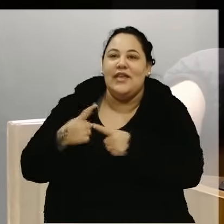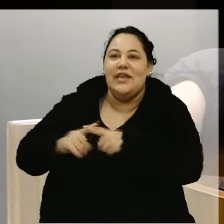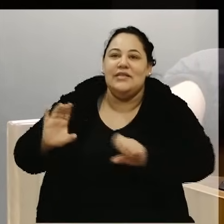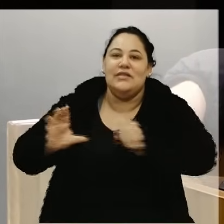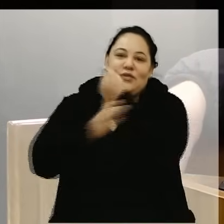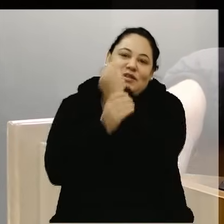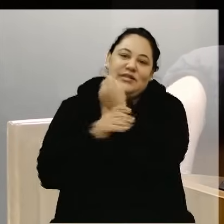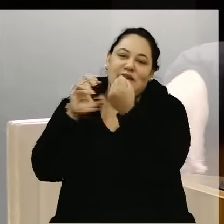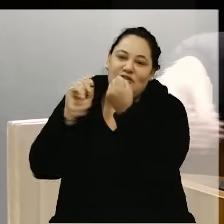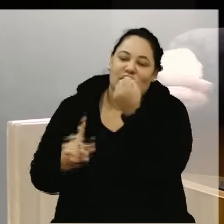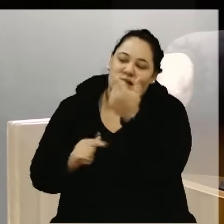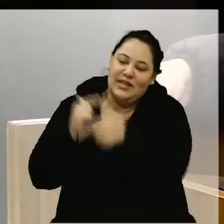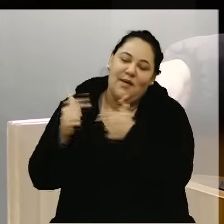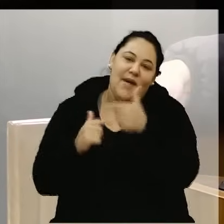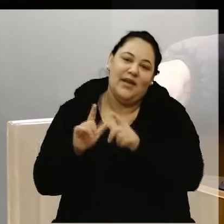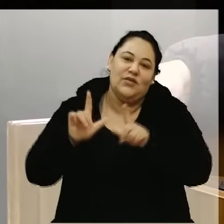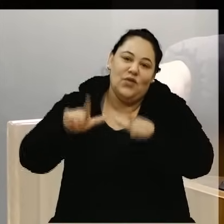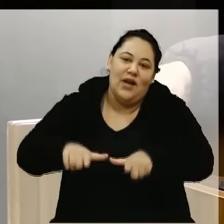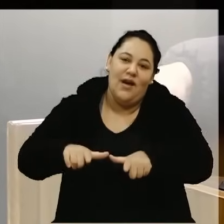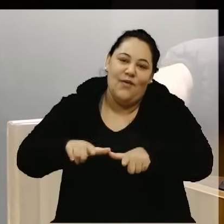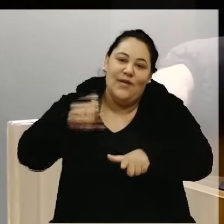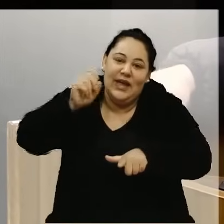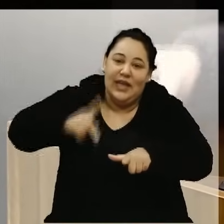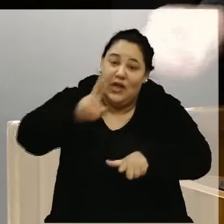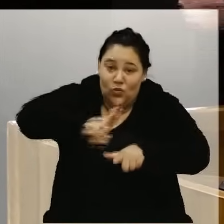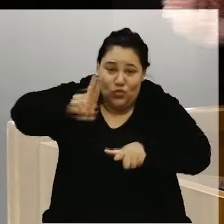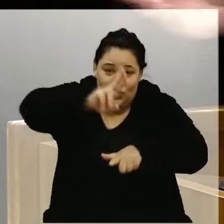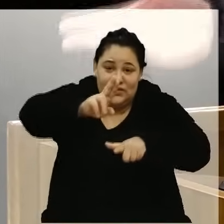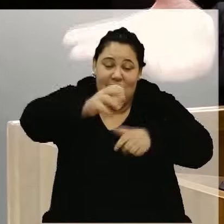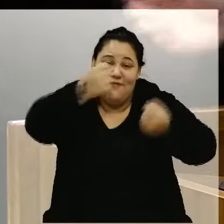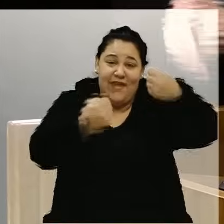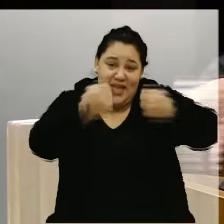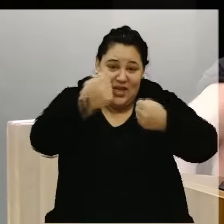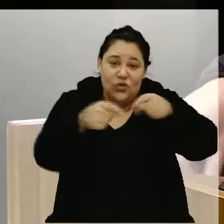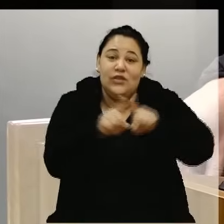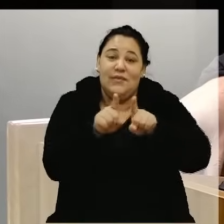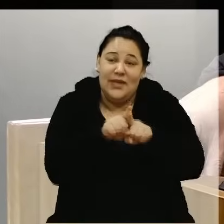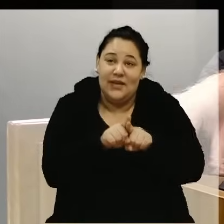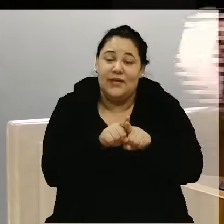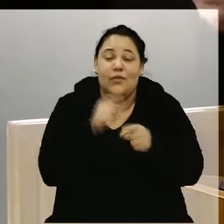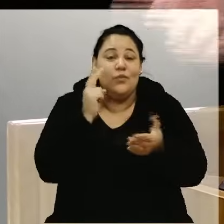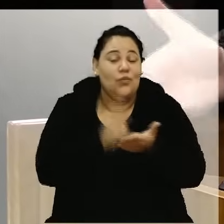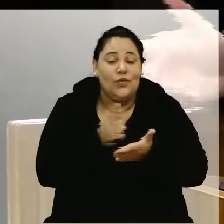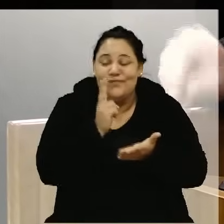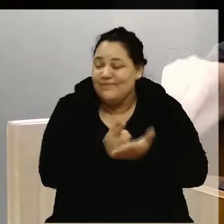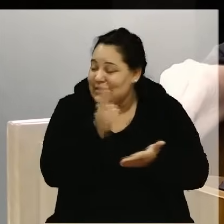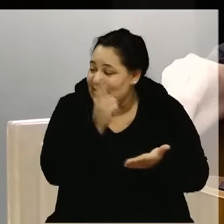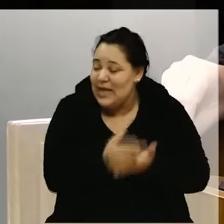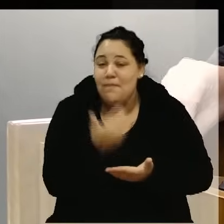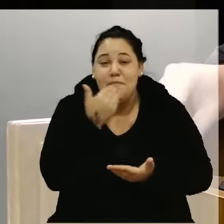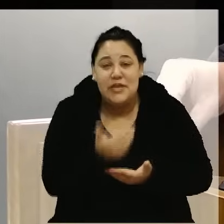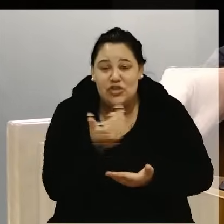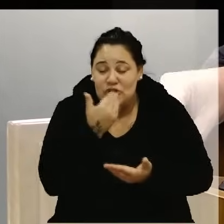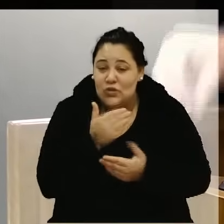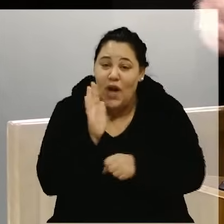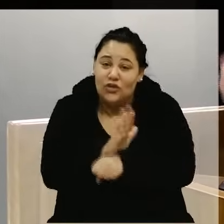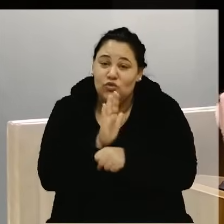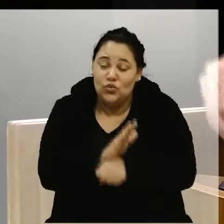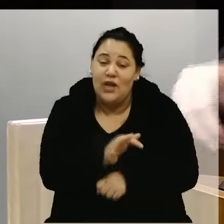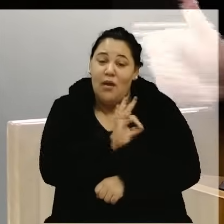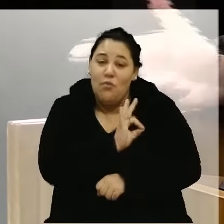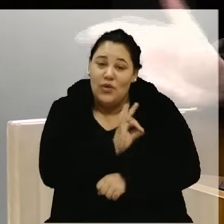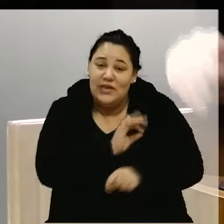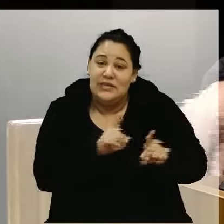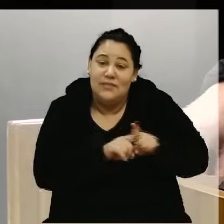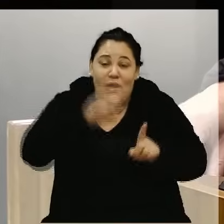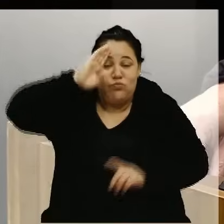trabalhando no local. Tanto para quem transita com veículos, que a gente está constantemente solicitando reforço, seja da Polícia Rodoviária Estadual, ou da